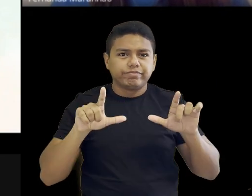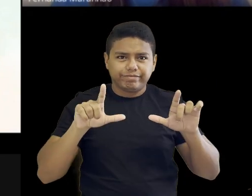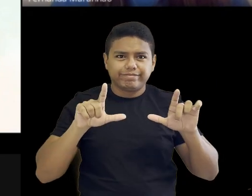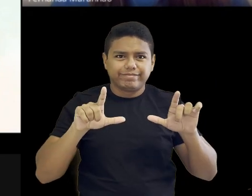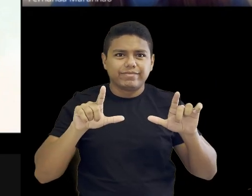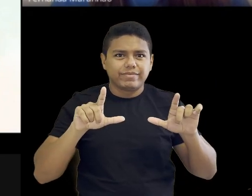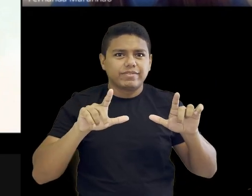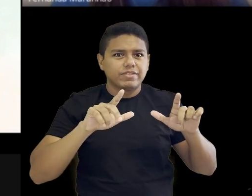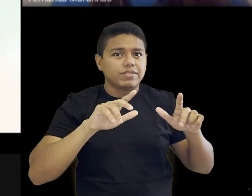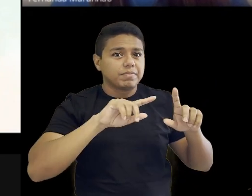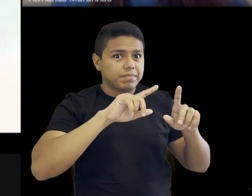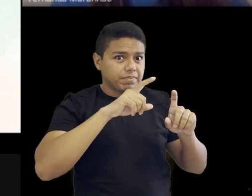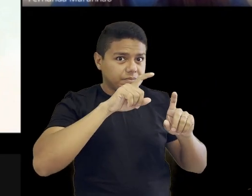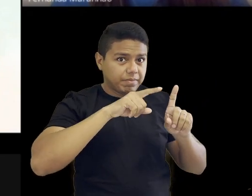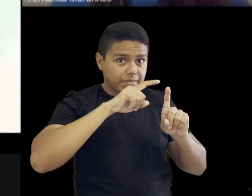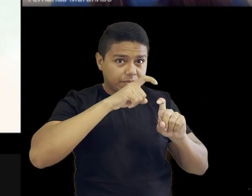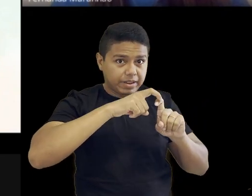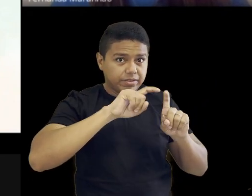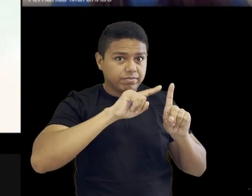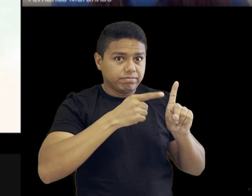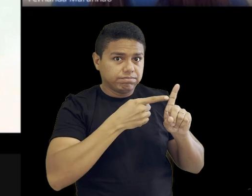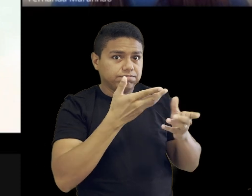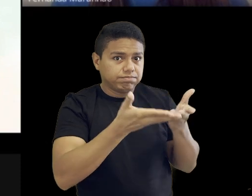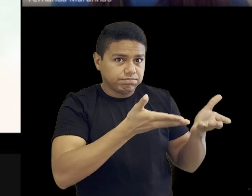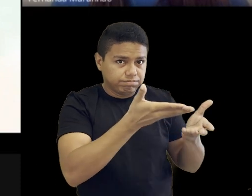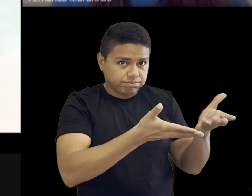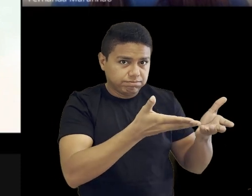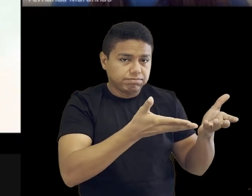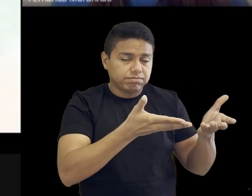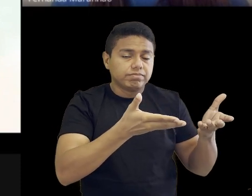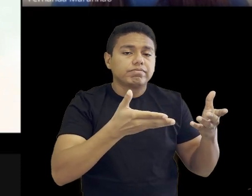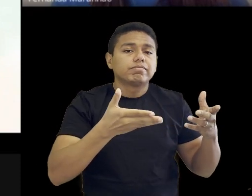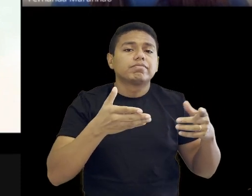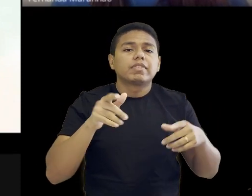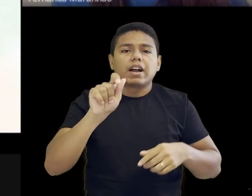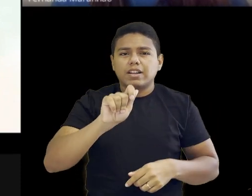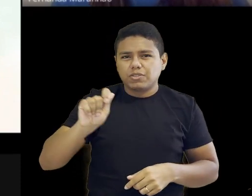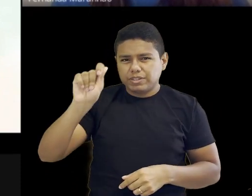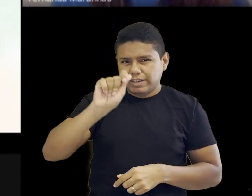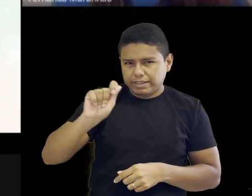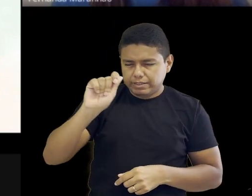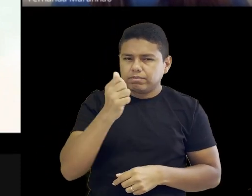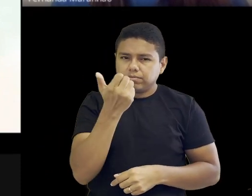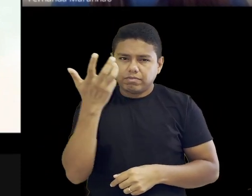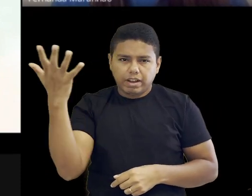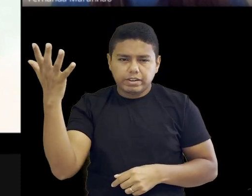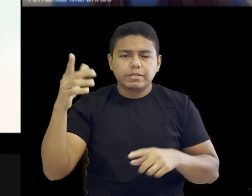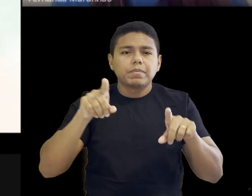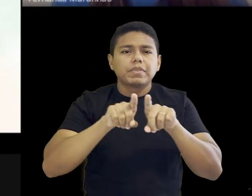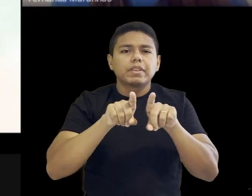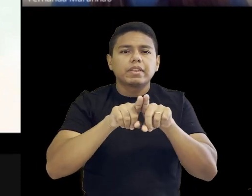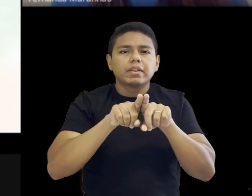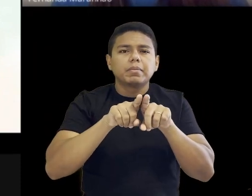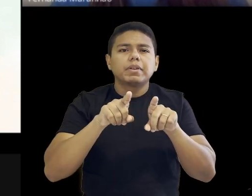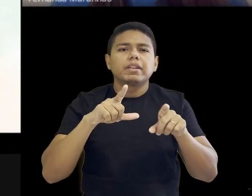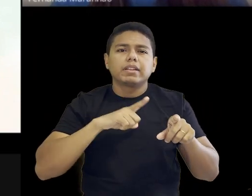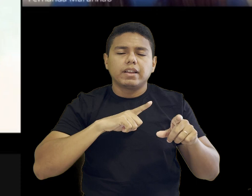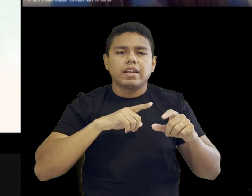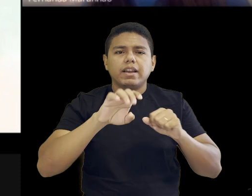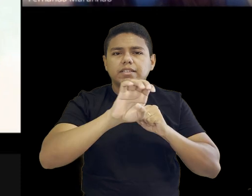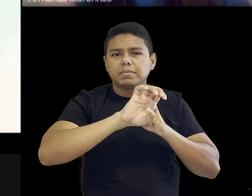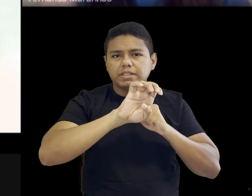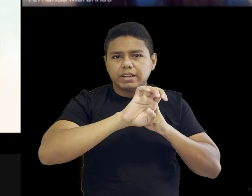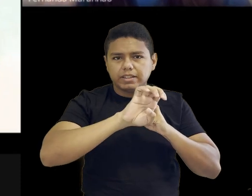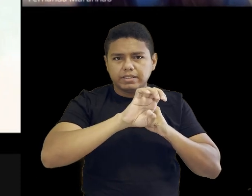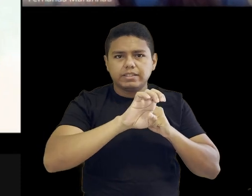ginecologia e obstetrícia pela Federação Brasileira de Associações de Ginecologia e Obstetrícia, FEBRASGO, e Associação Médica Brasileira, assim